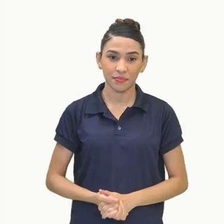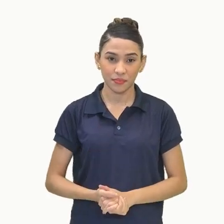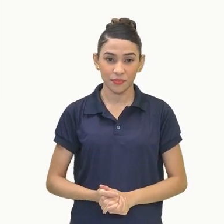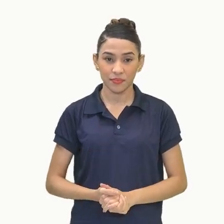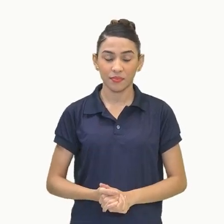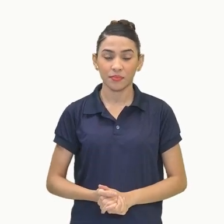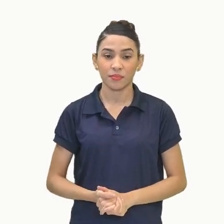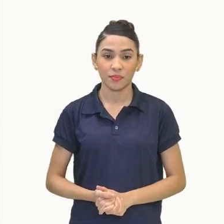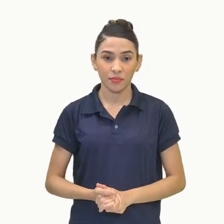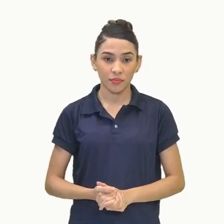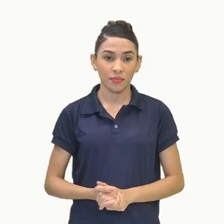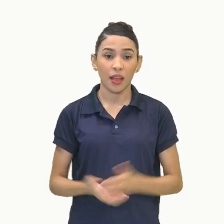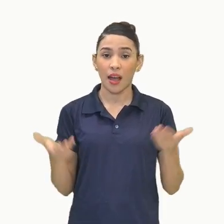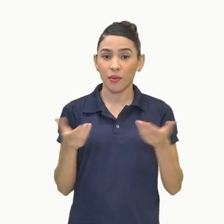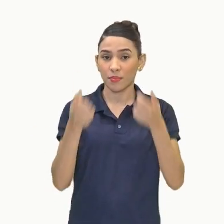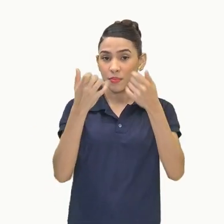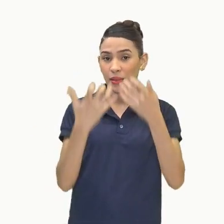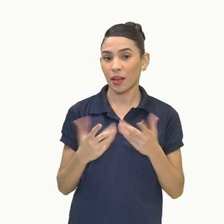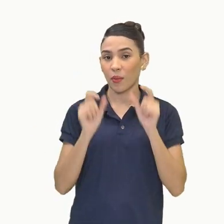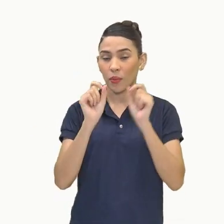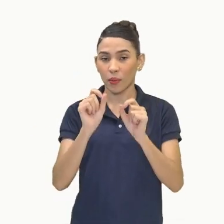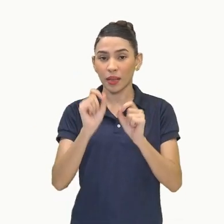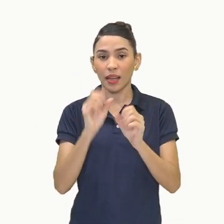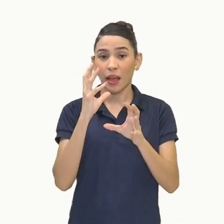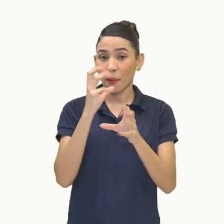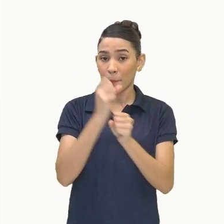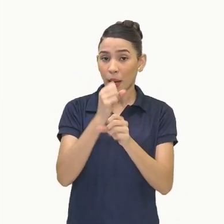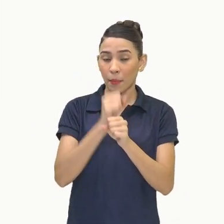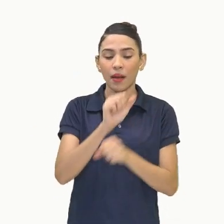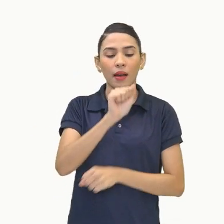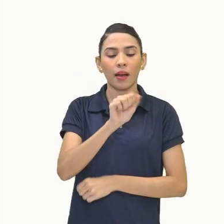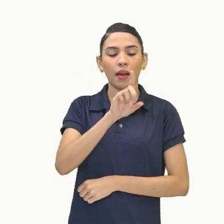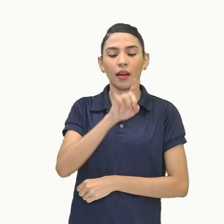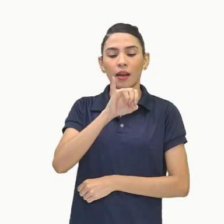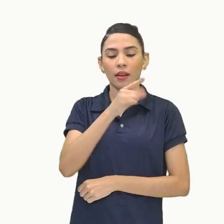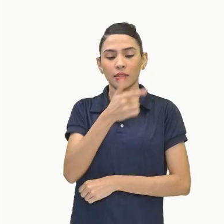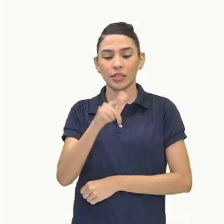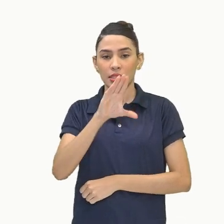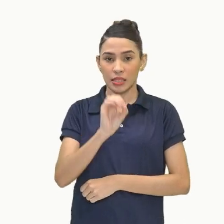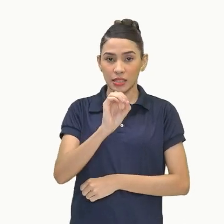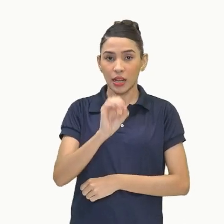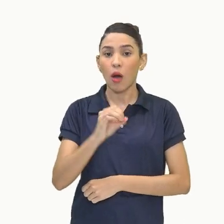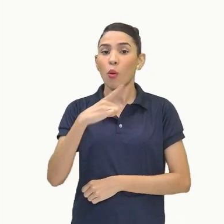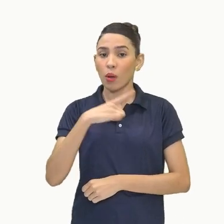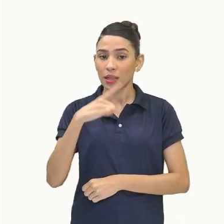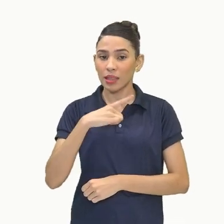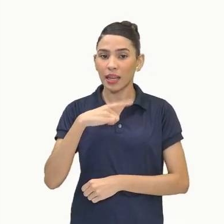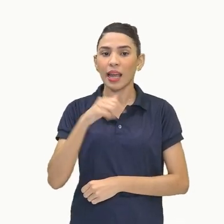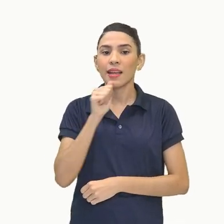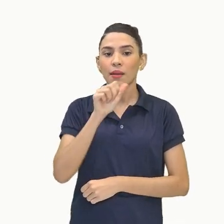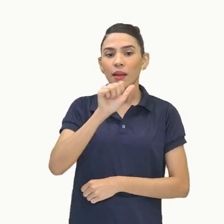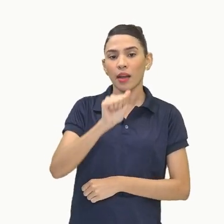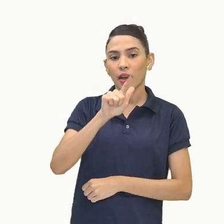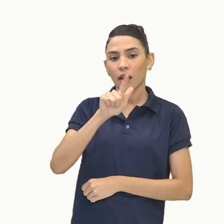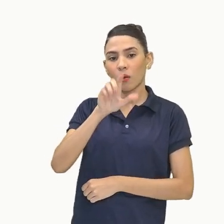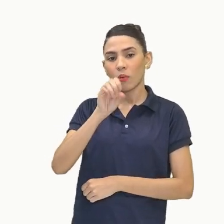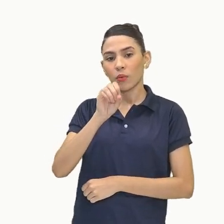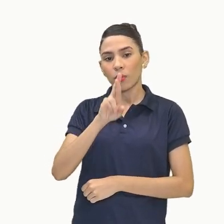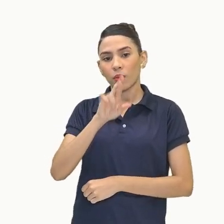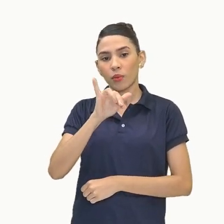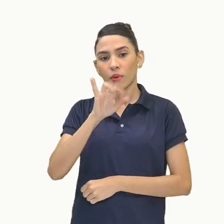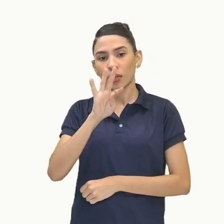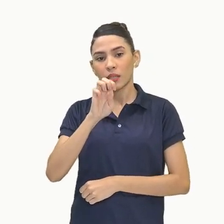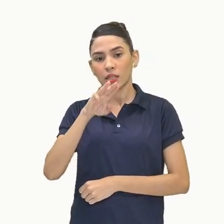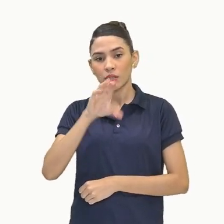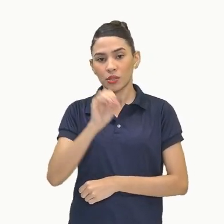Ok? Vamos falar agora de adição. A adição, a gente tem um algoritmo da adição.